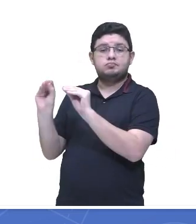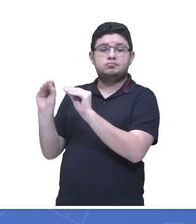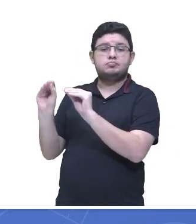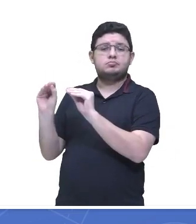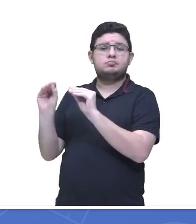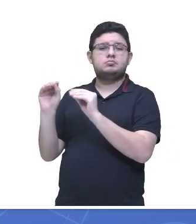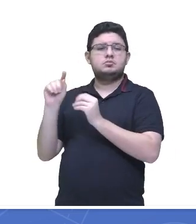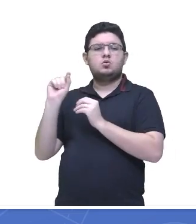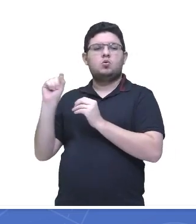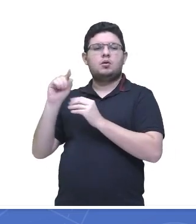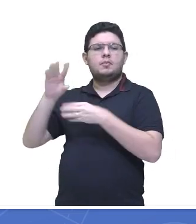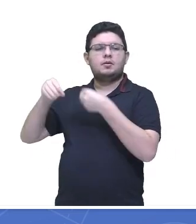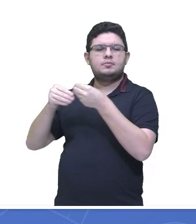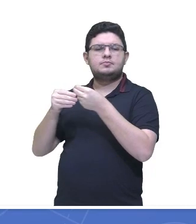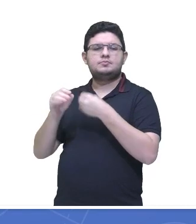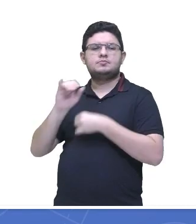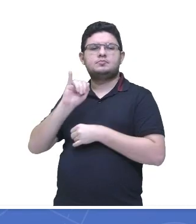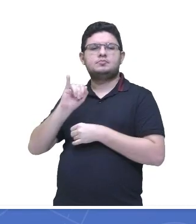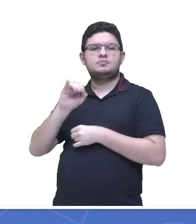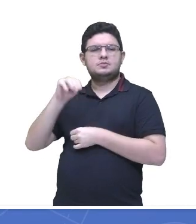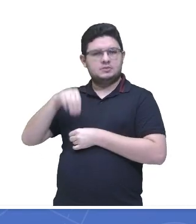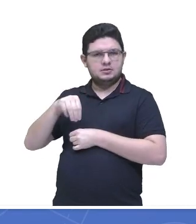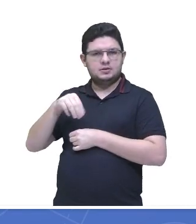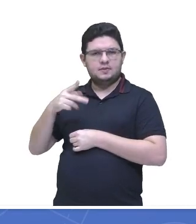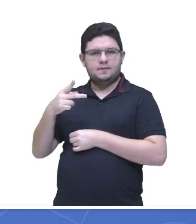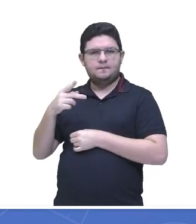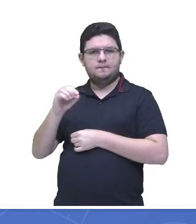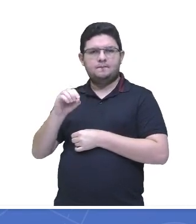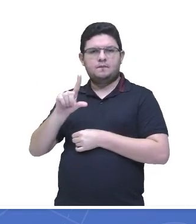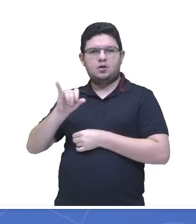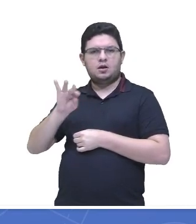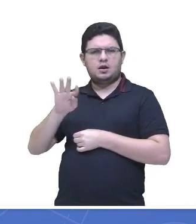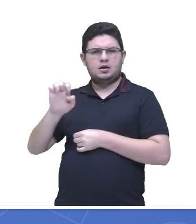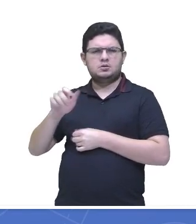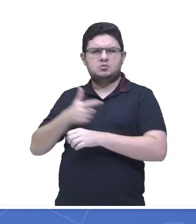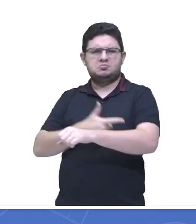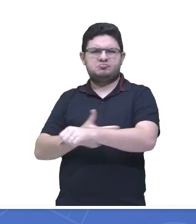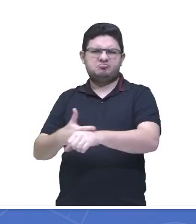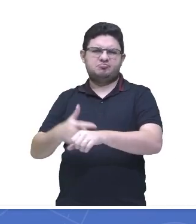qual é. Vocês sabem qual é? Impolite.